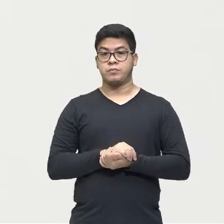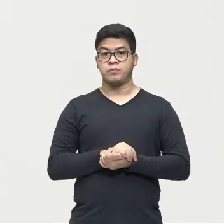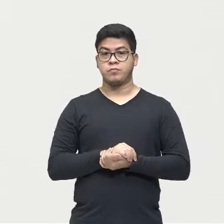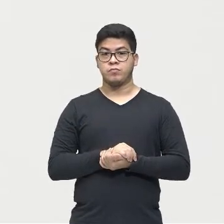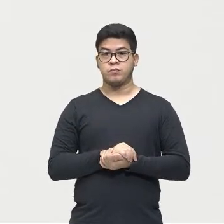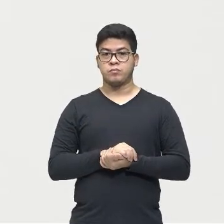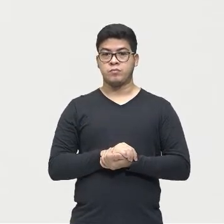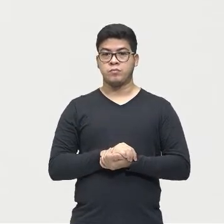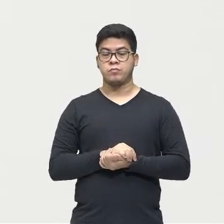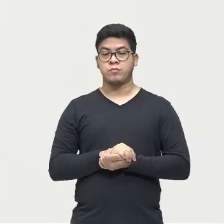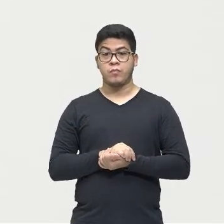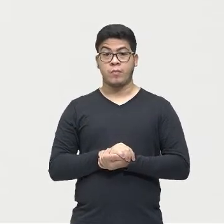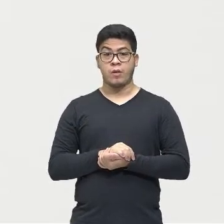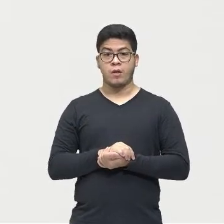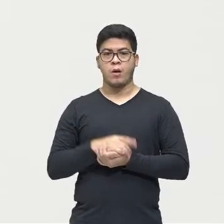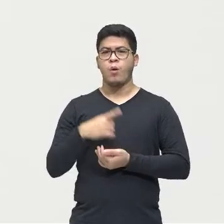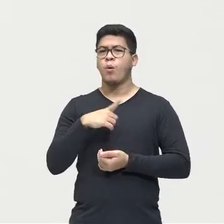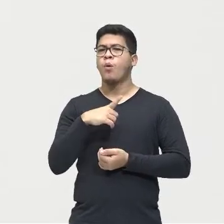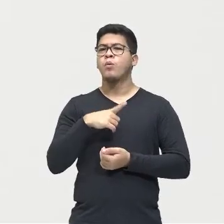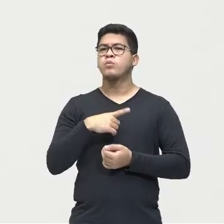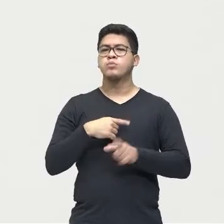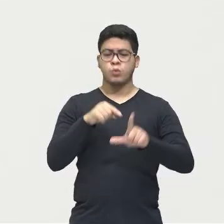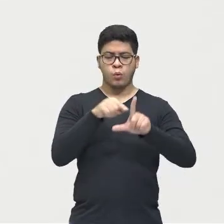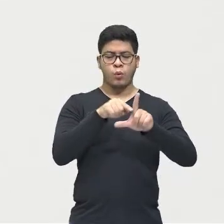Seus ângulos adjacentes